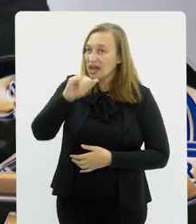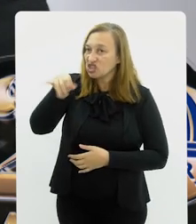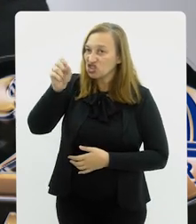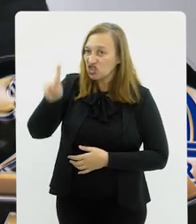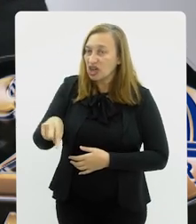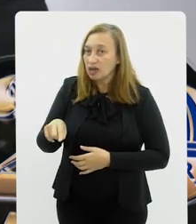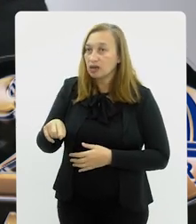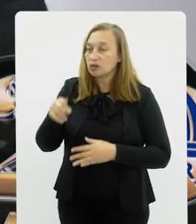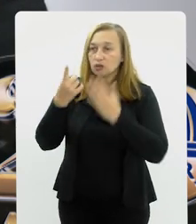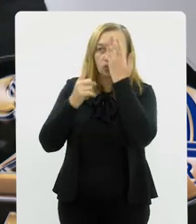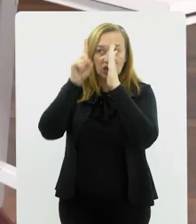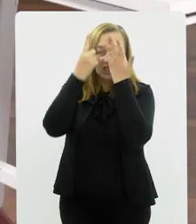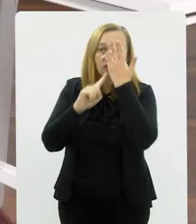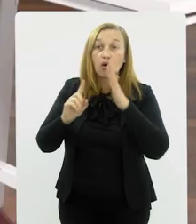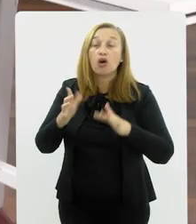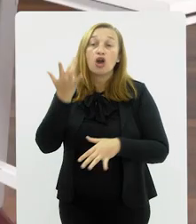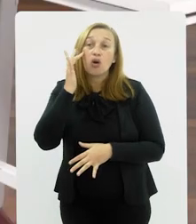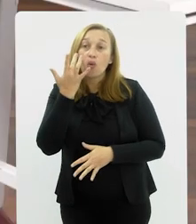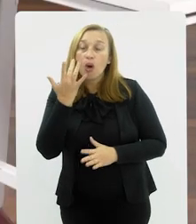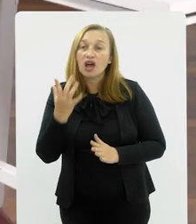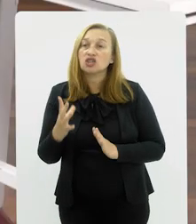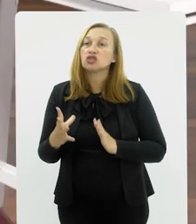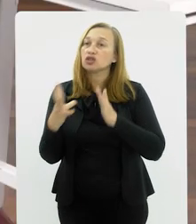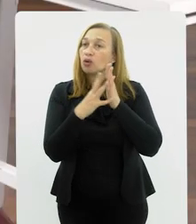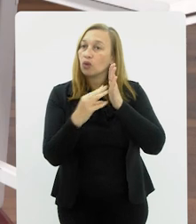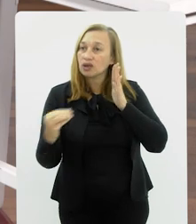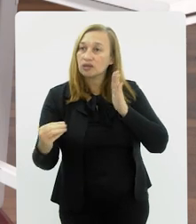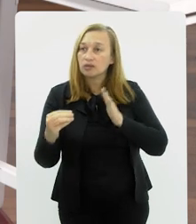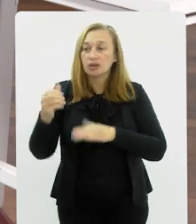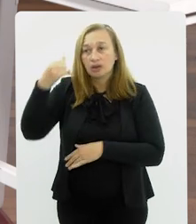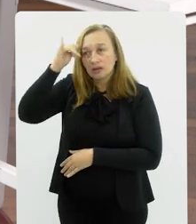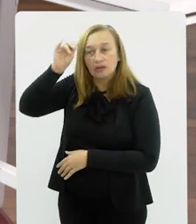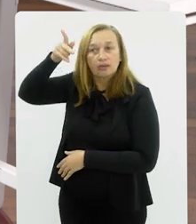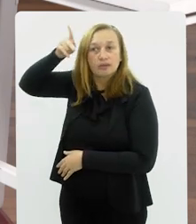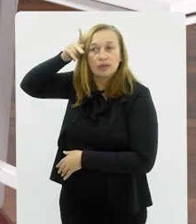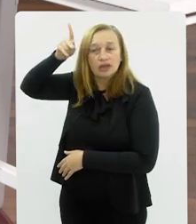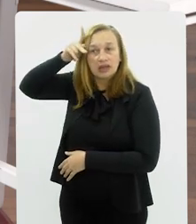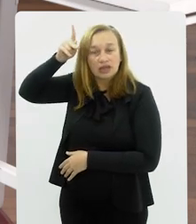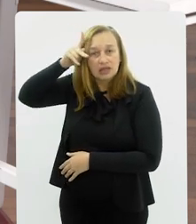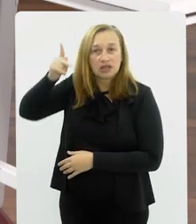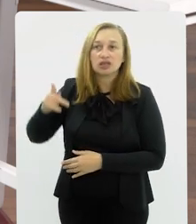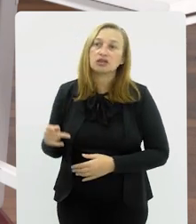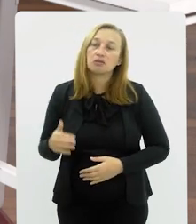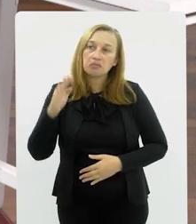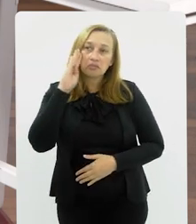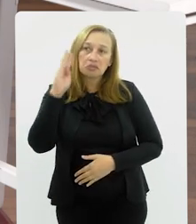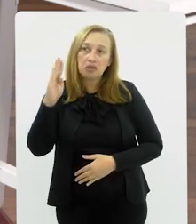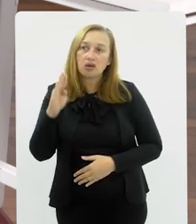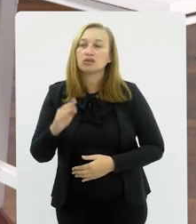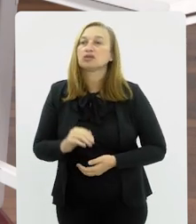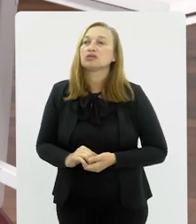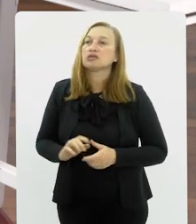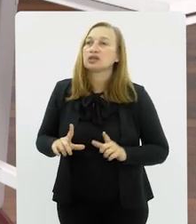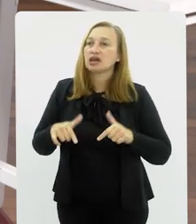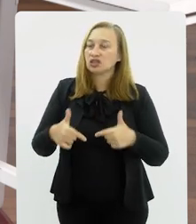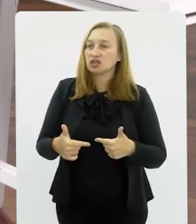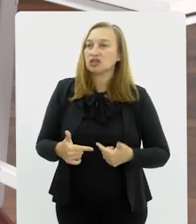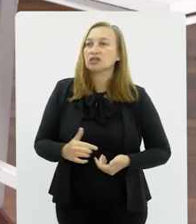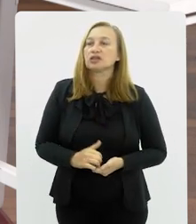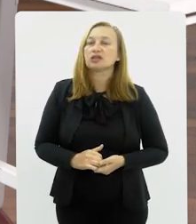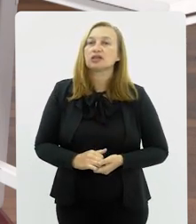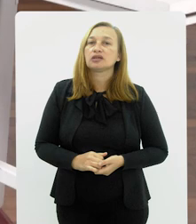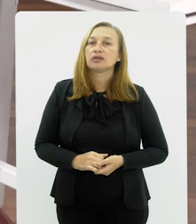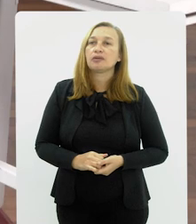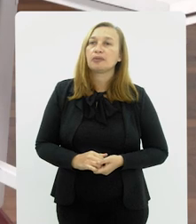assumir essa figura do pajé. Eu acho que Parintins é um exemplo de como é fundamental você, me repito,